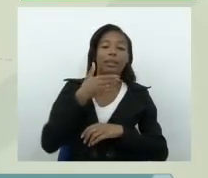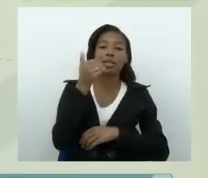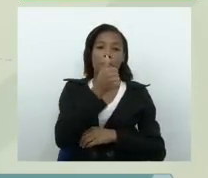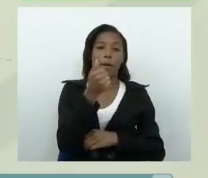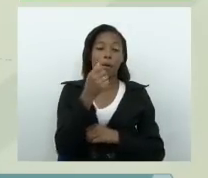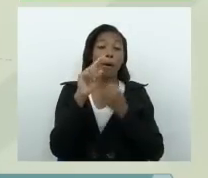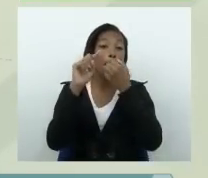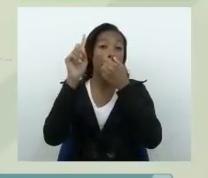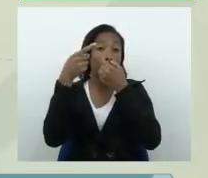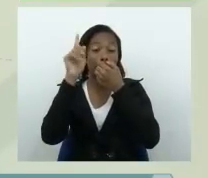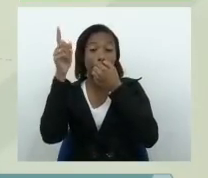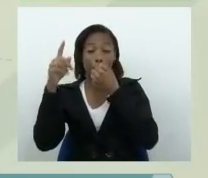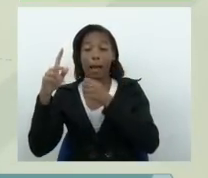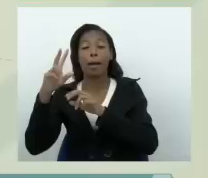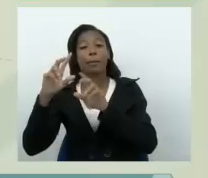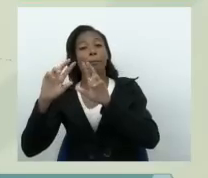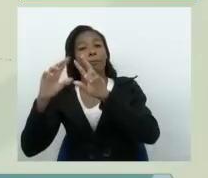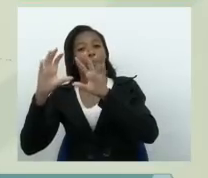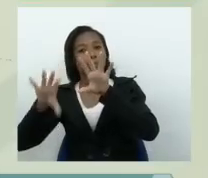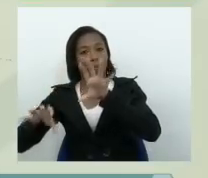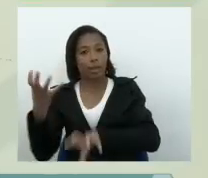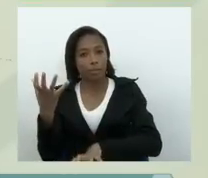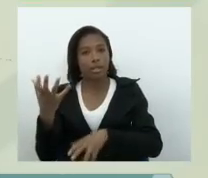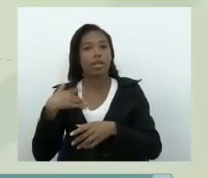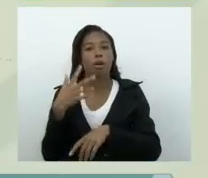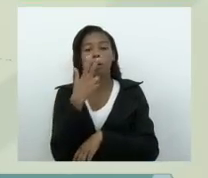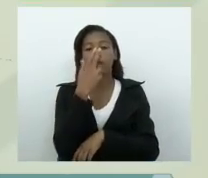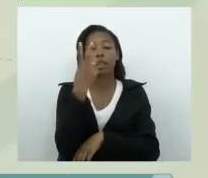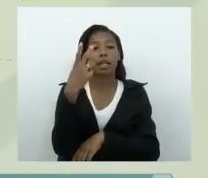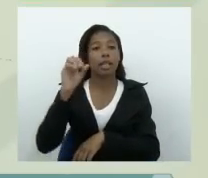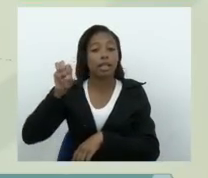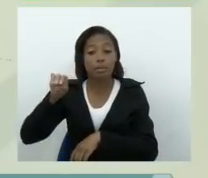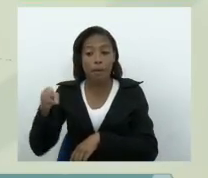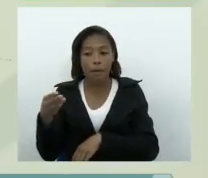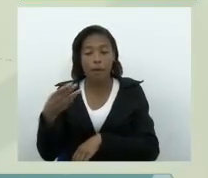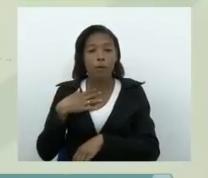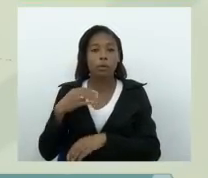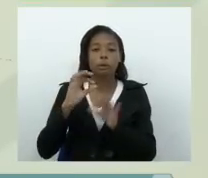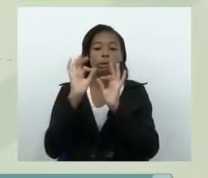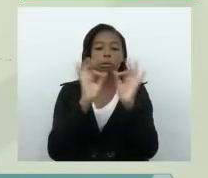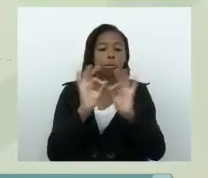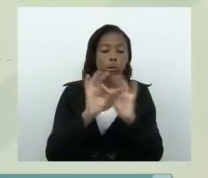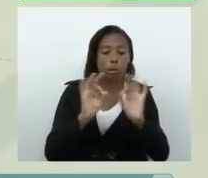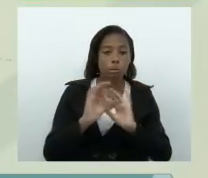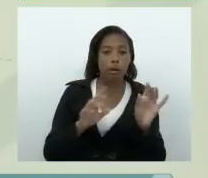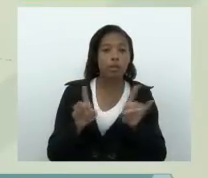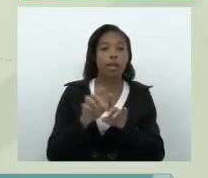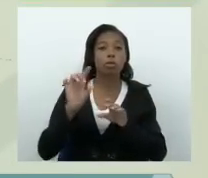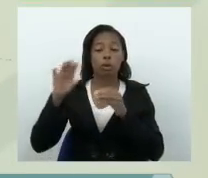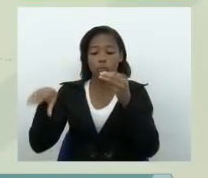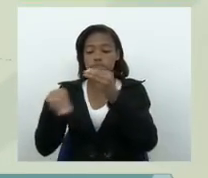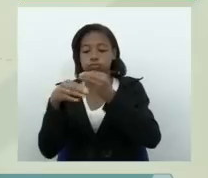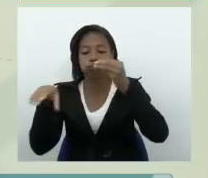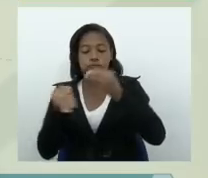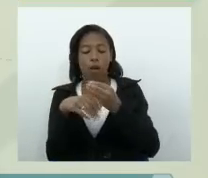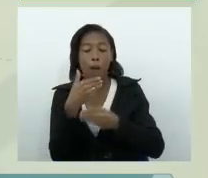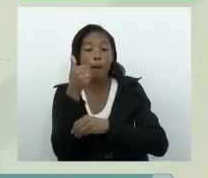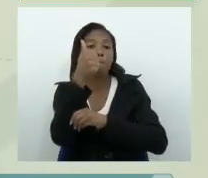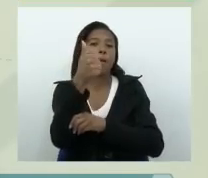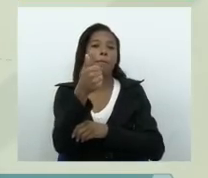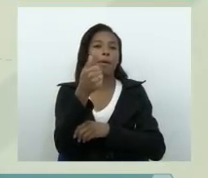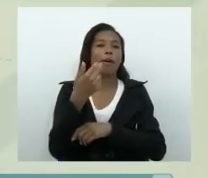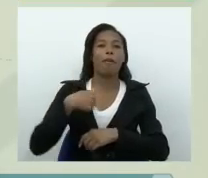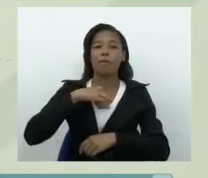Em Brasília, consegui 10 milhões de reais de emendas parlamentares para investir na cidade. Não